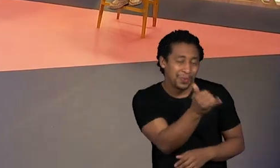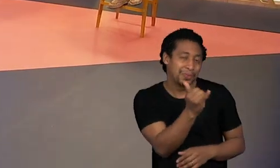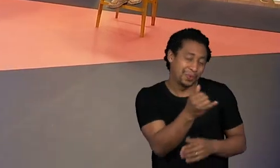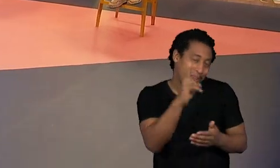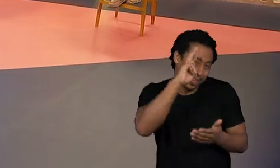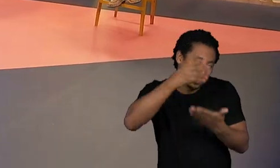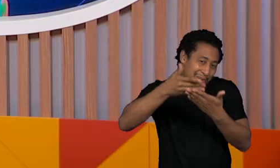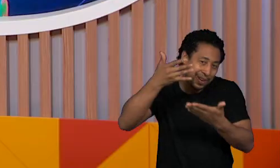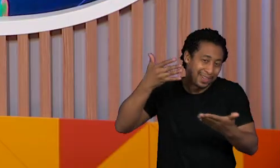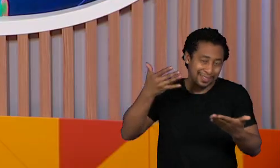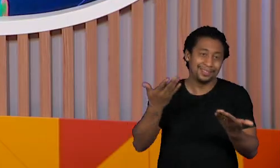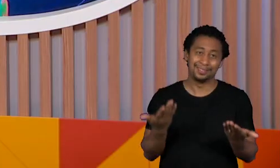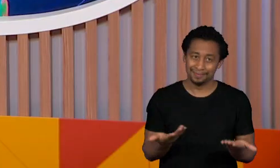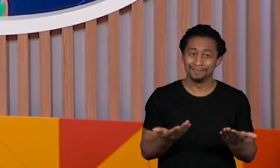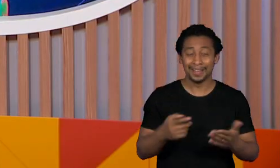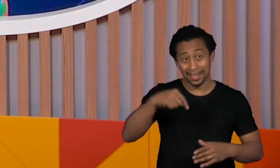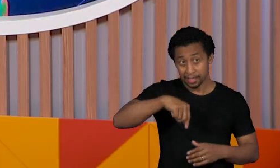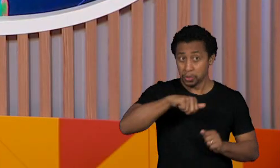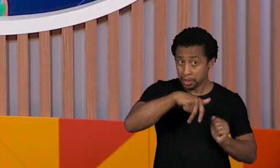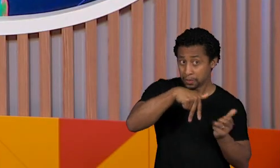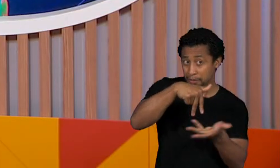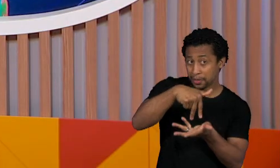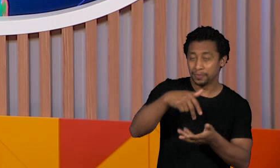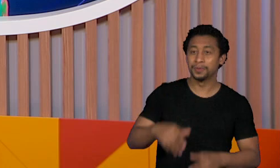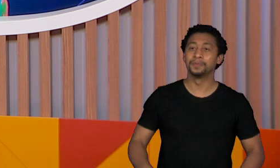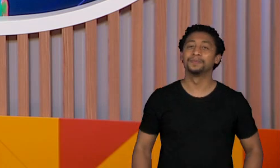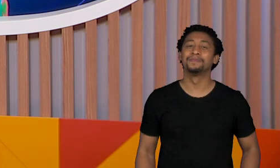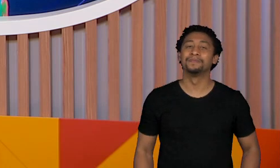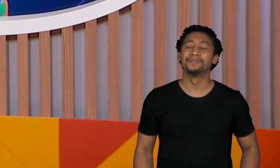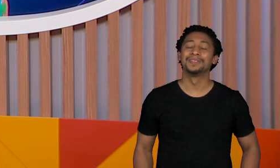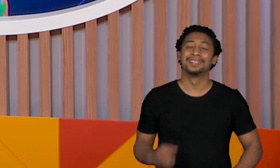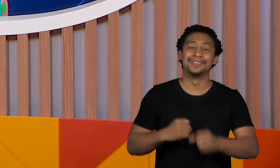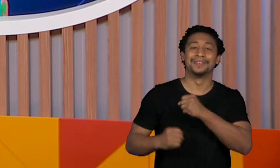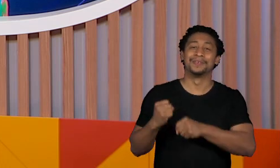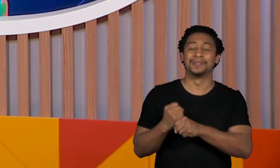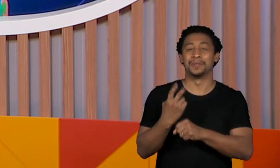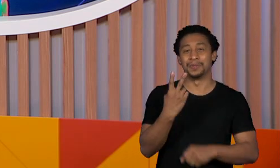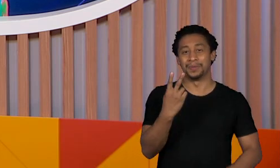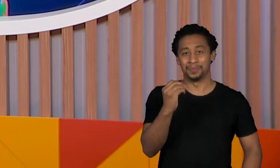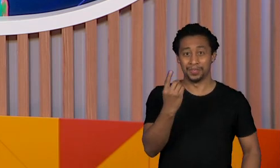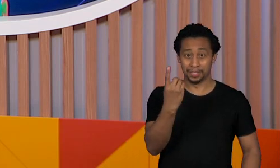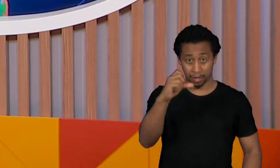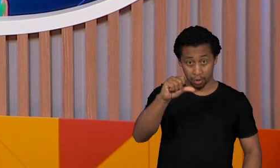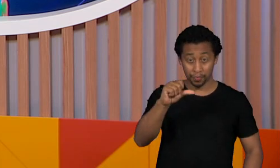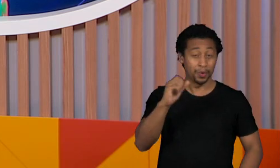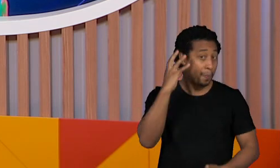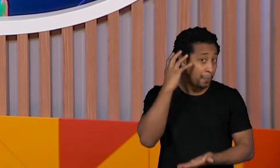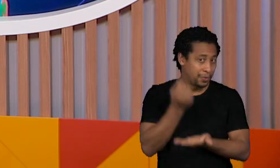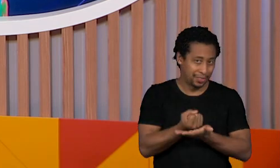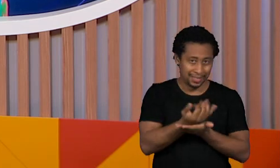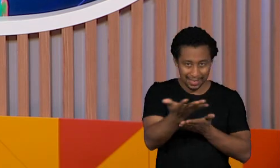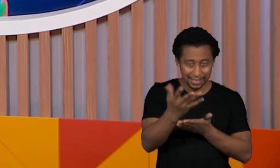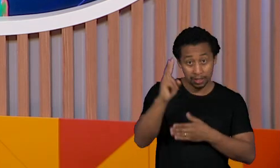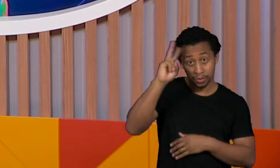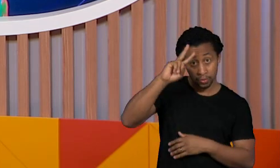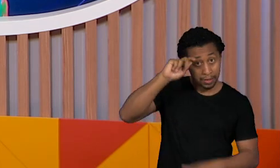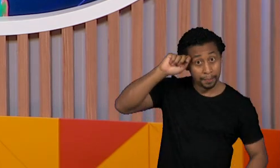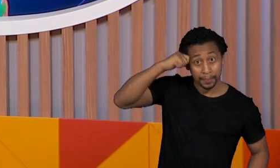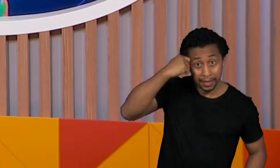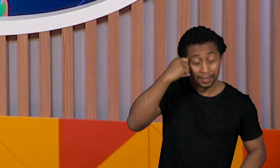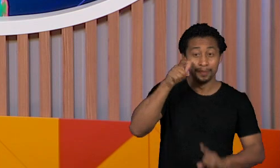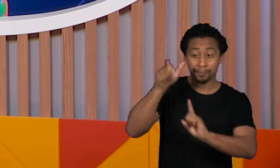programa. Maravilhoso. No ar desde 2019, o podcast História Preta lança luz sobre eventos e personagens que